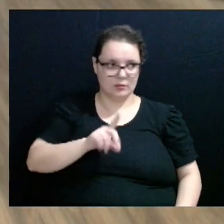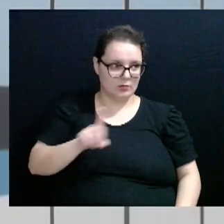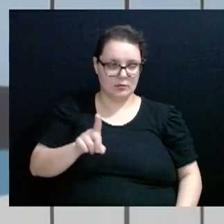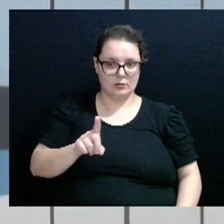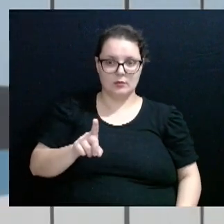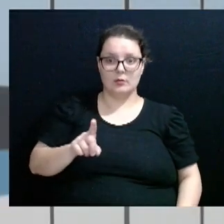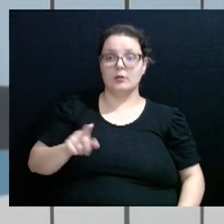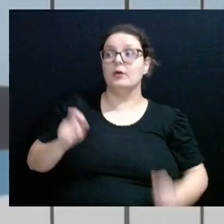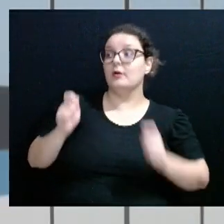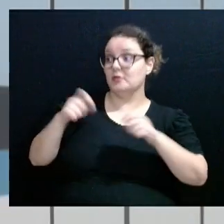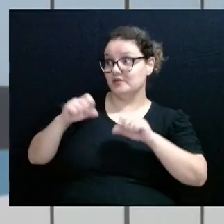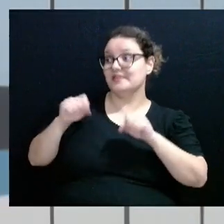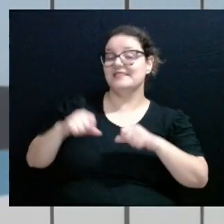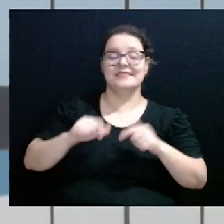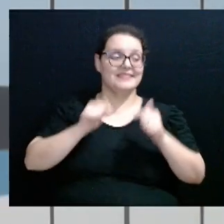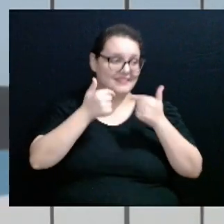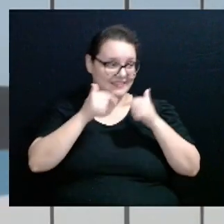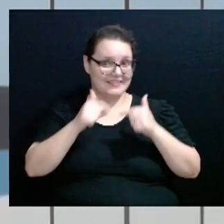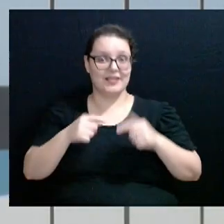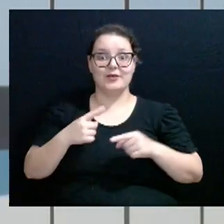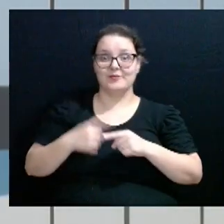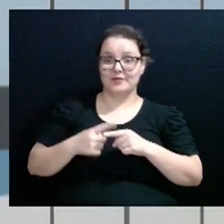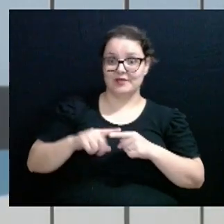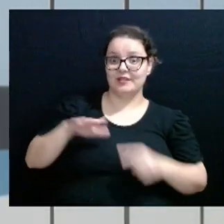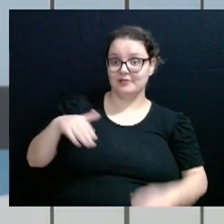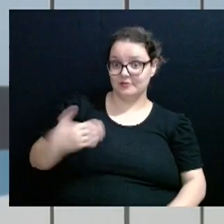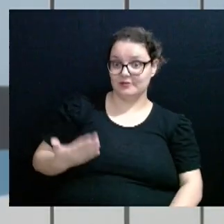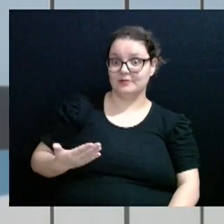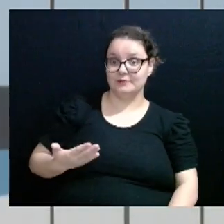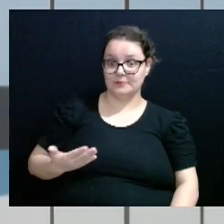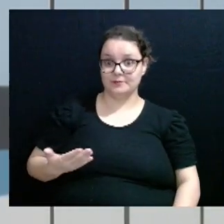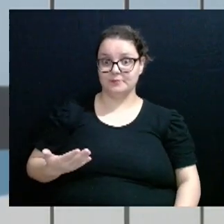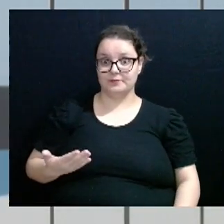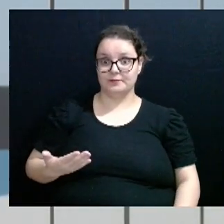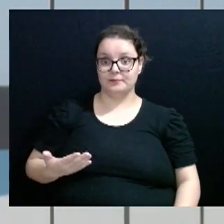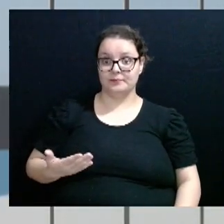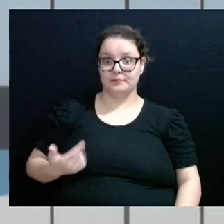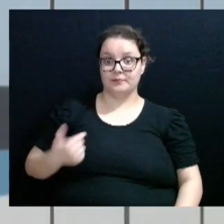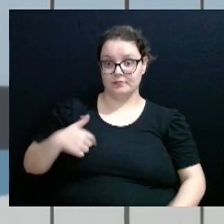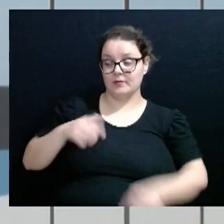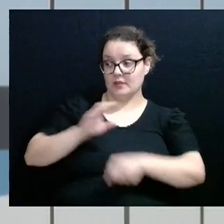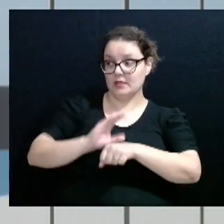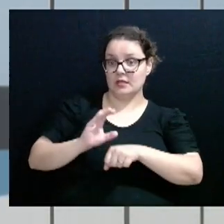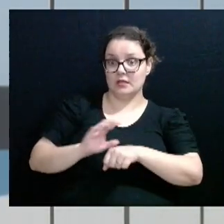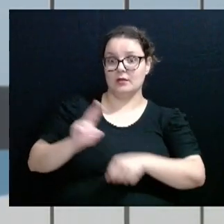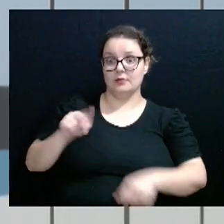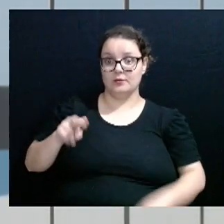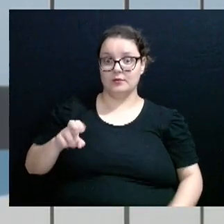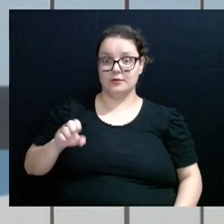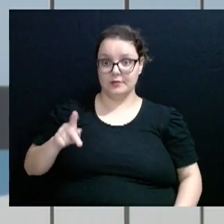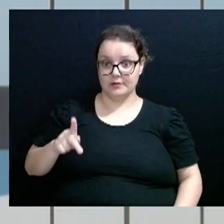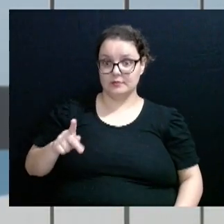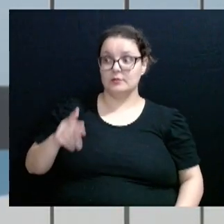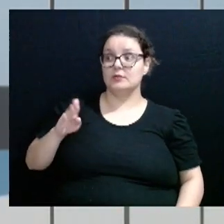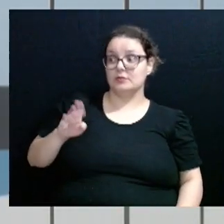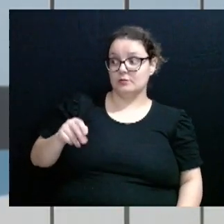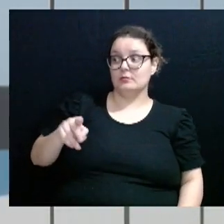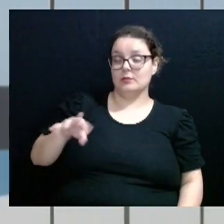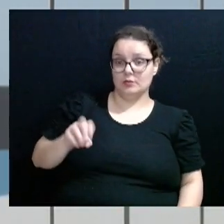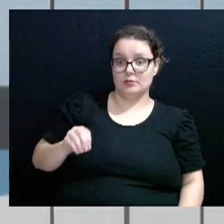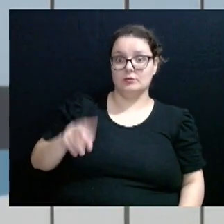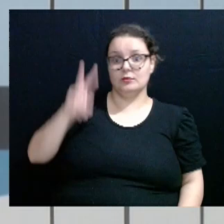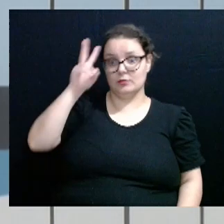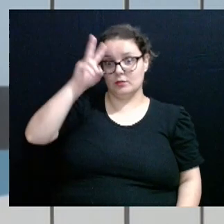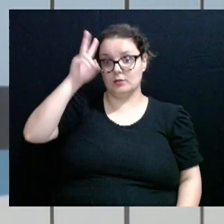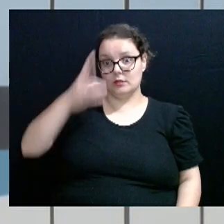sim. É porque quando a gente... Eu cursei na Unesp de Bauru também, e eu lembro que na época a gente